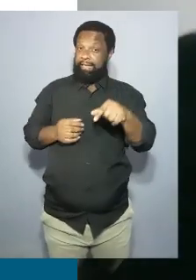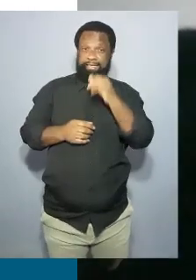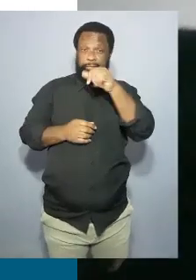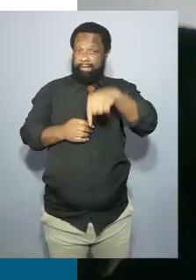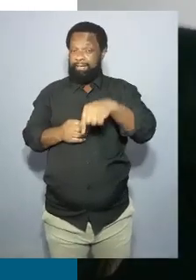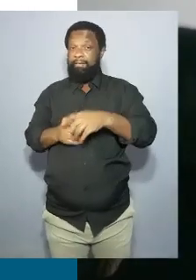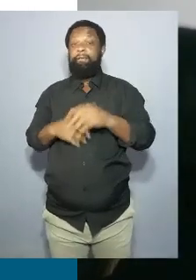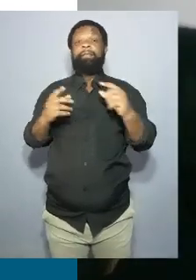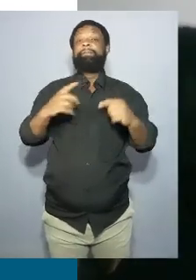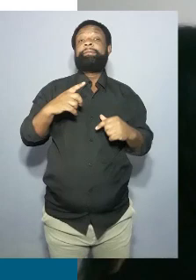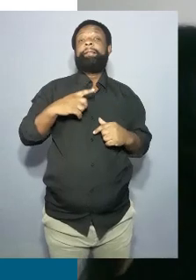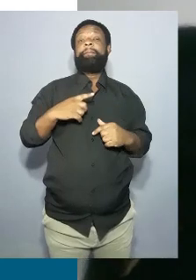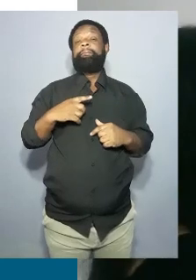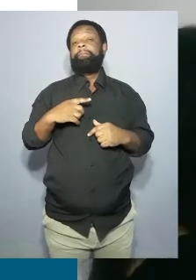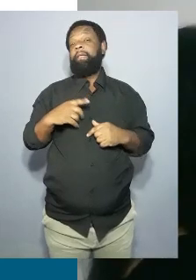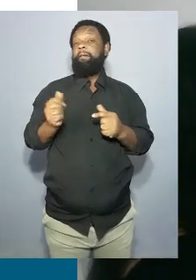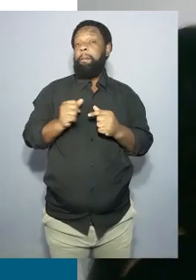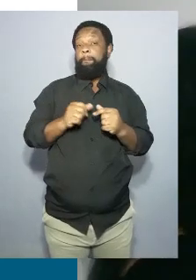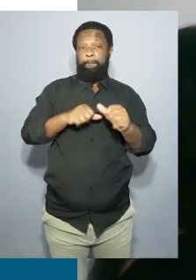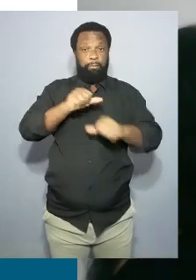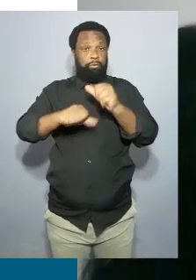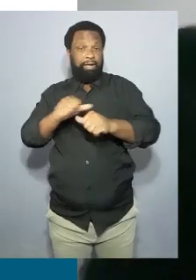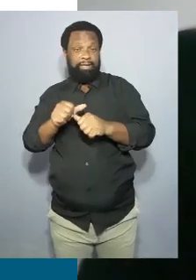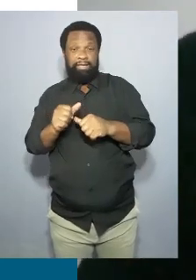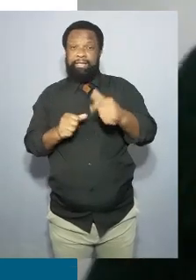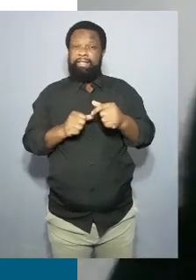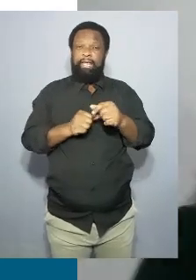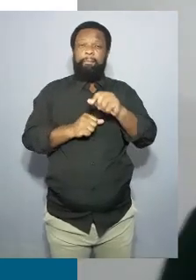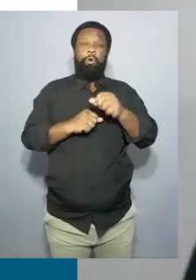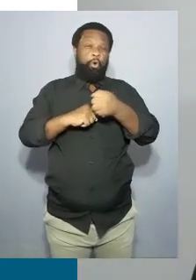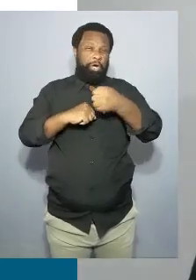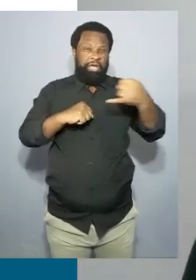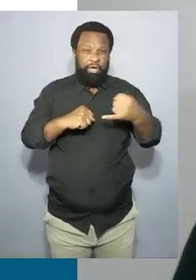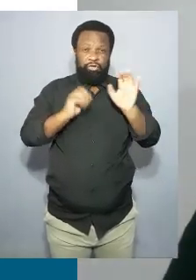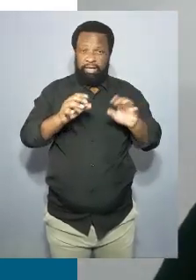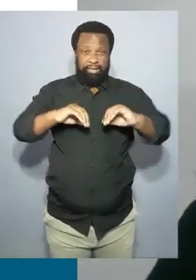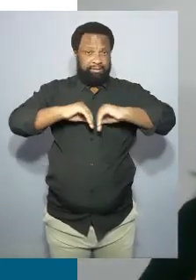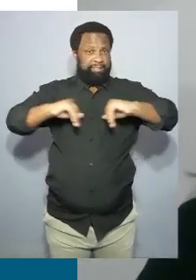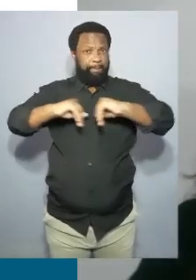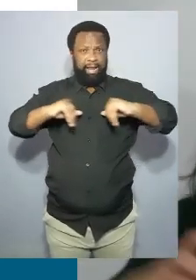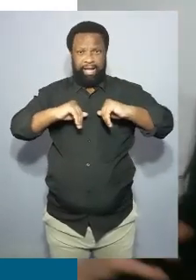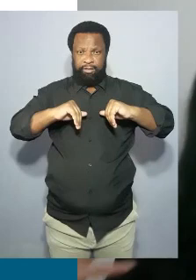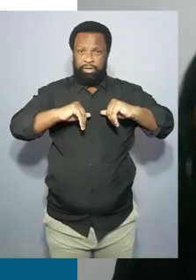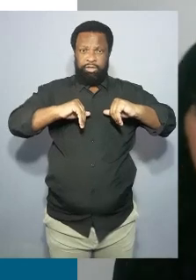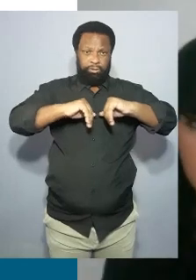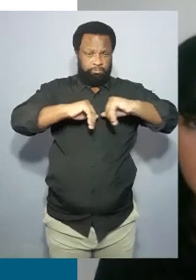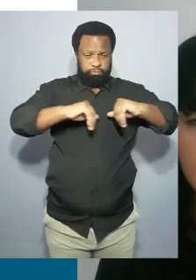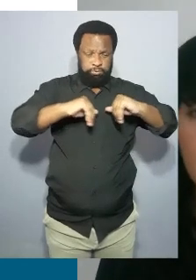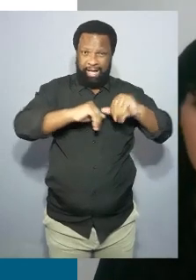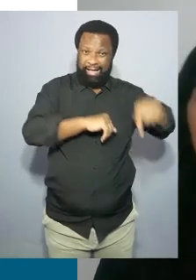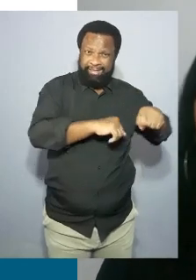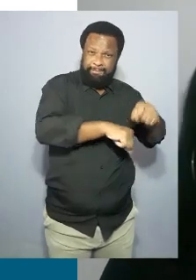poder passar esses íons que já estão separados e separá-los mais